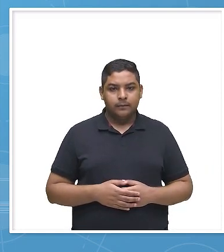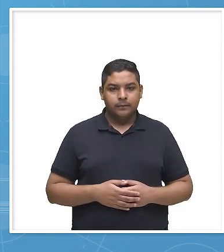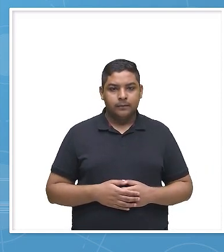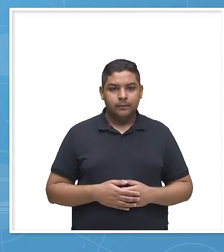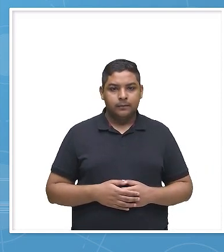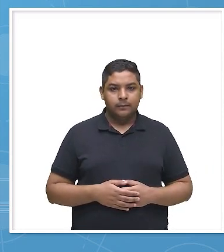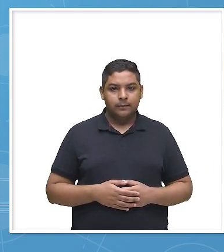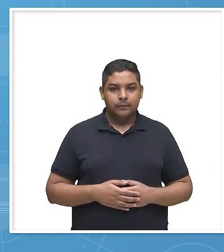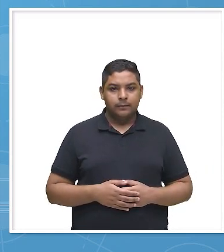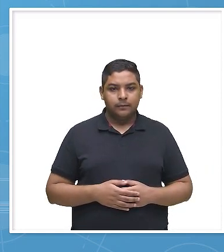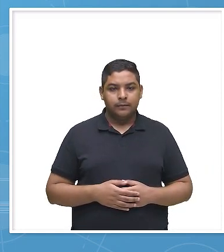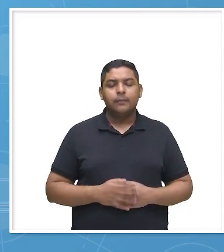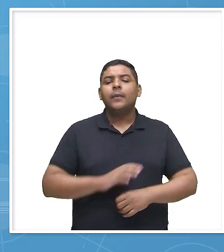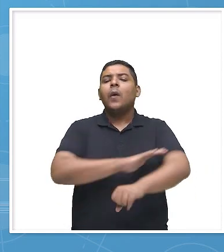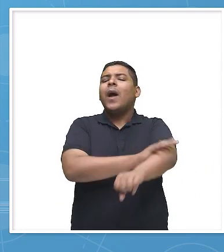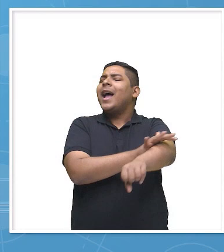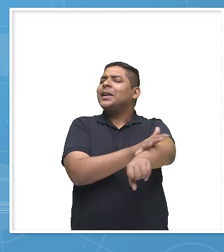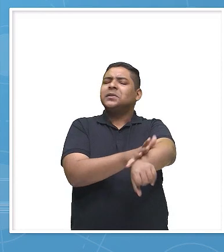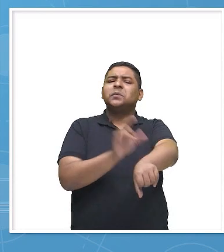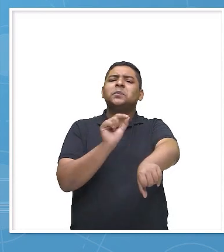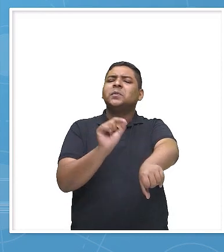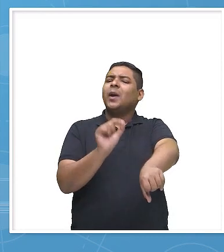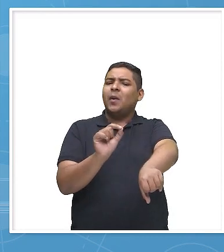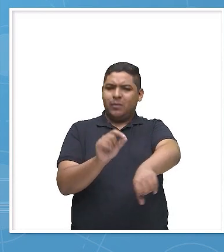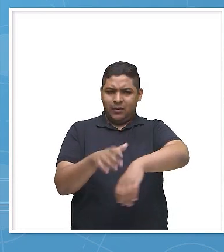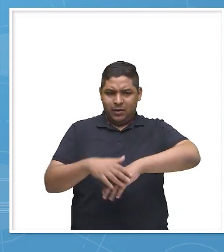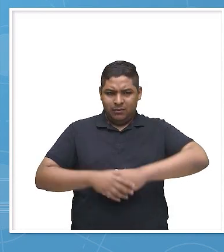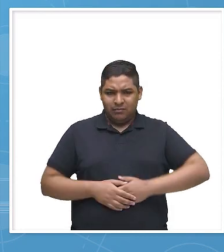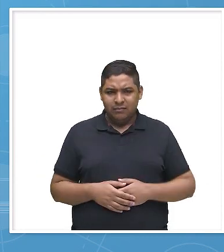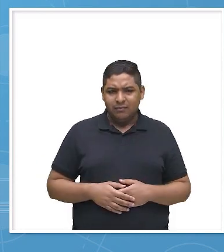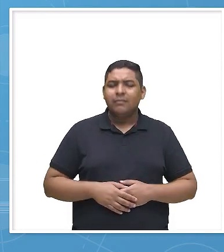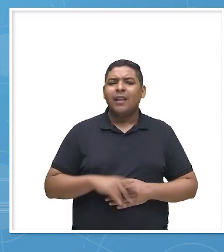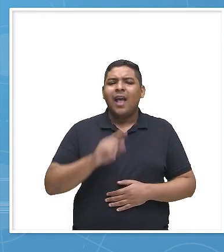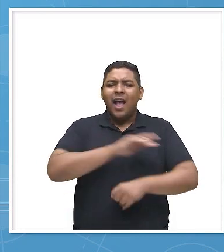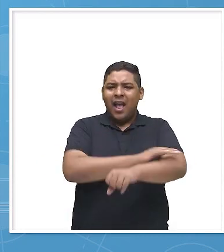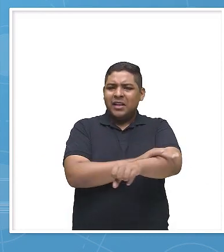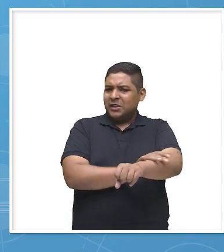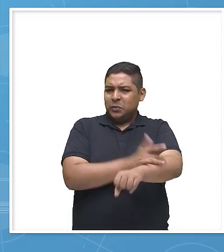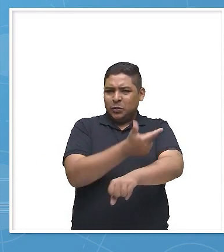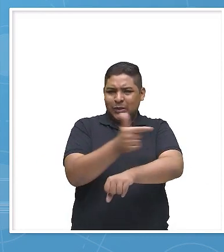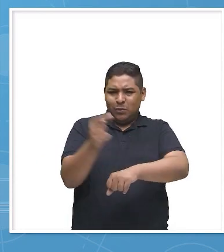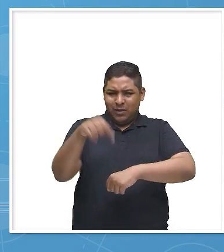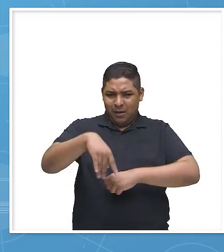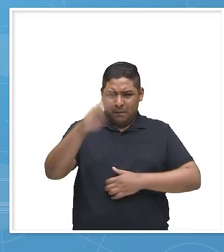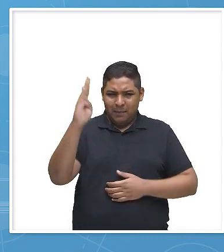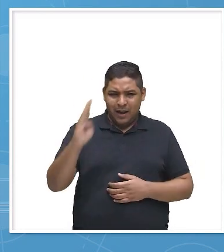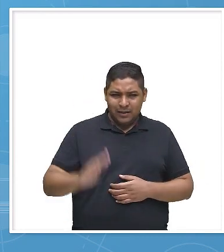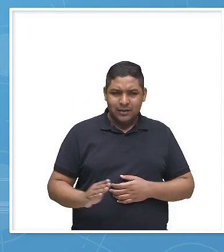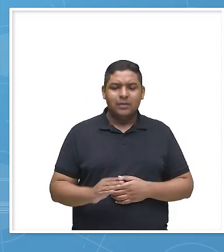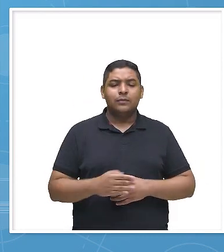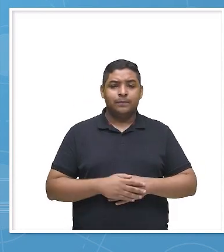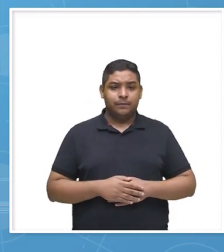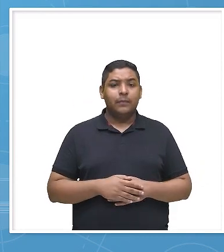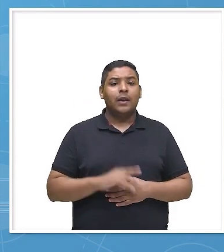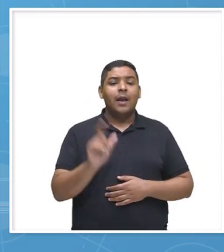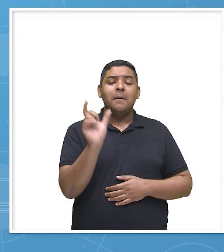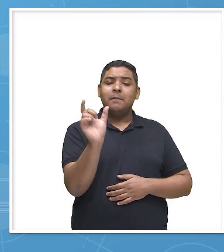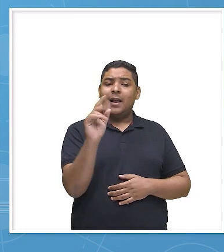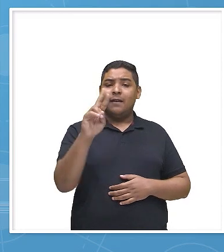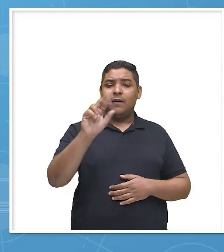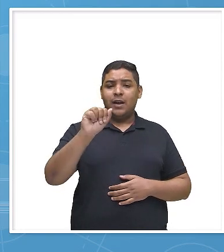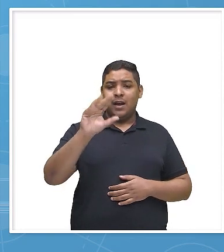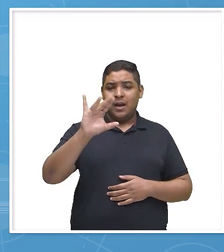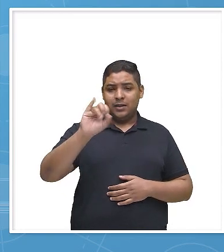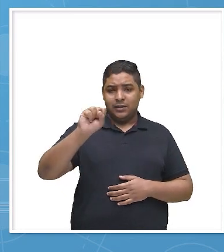como? O racismo seria uma prática inexistente no Brasil? A palavra racismo não possui uma definição